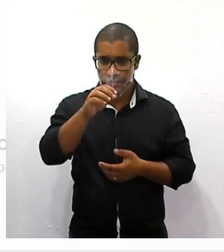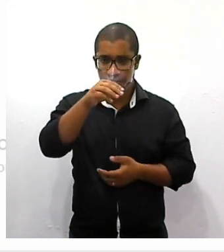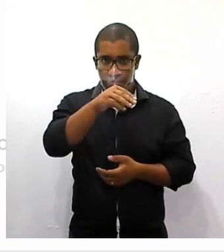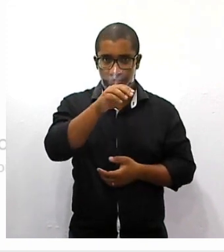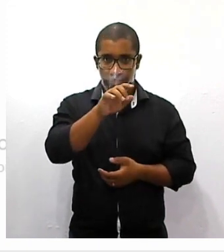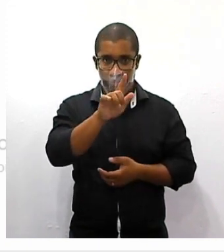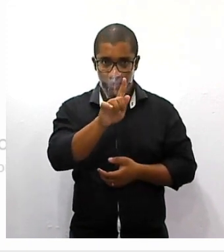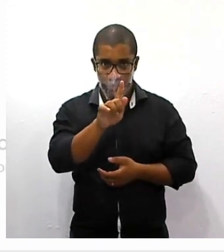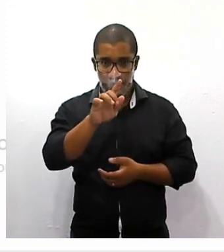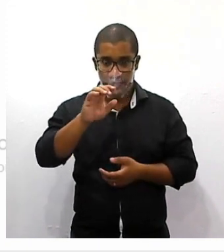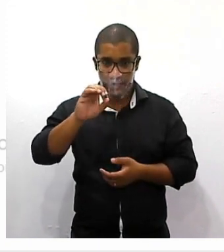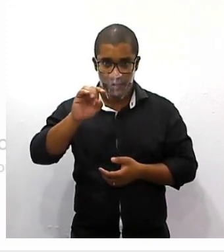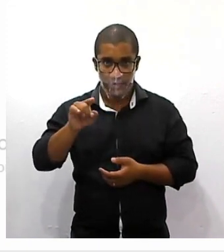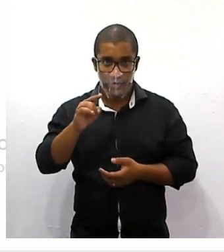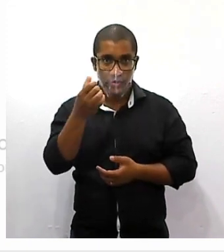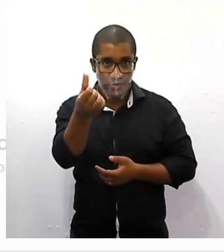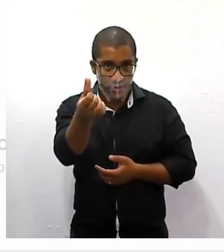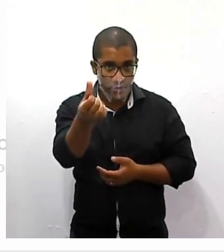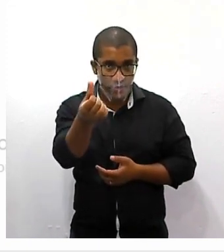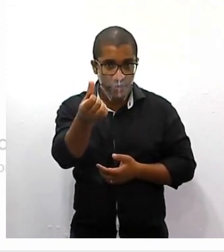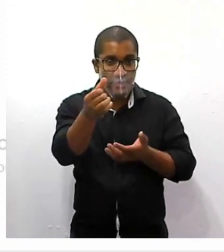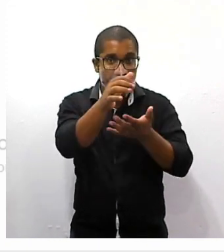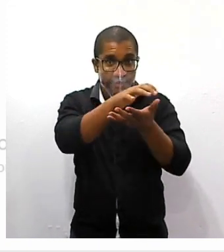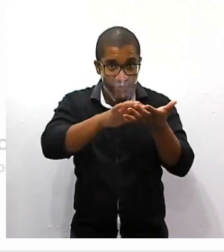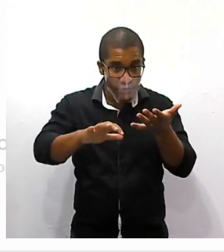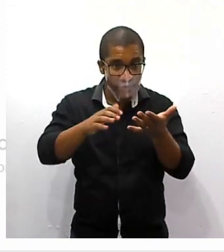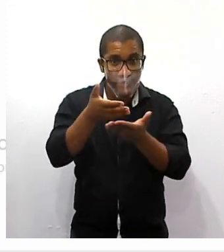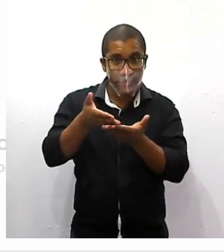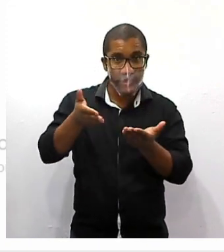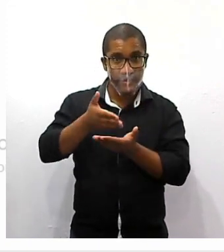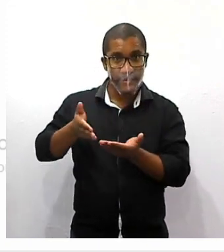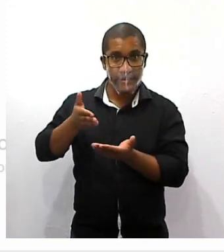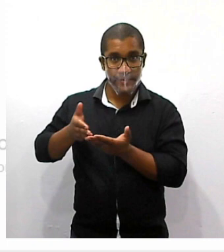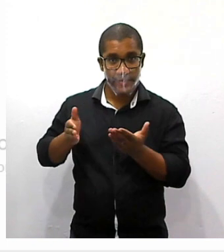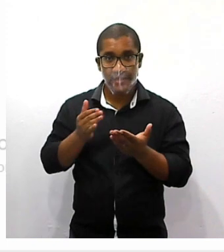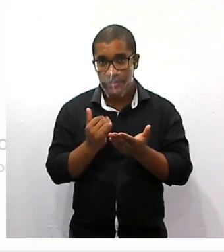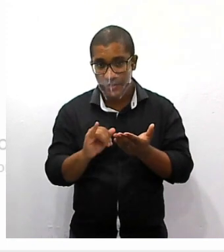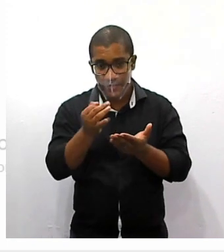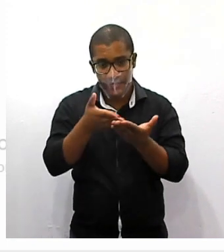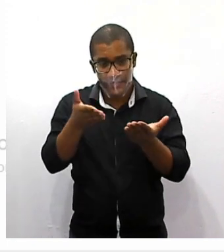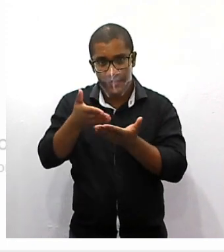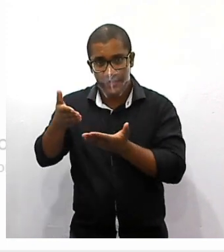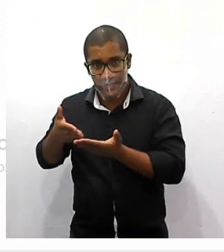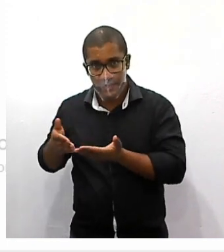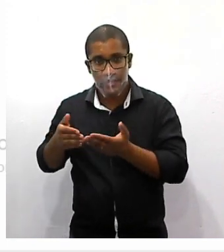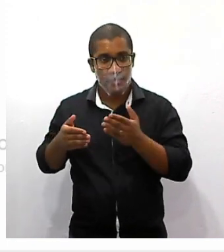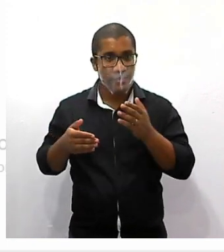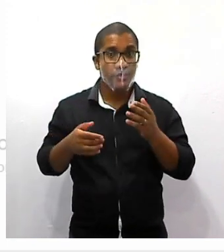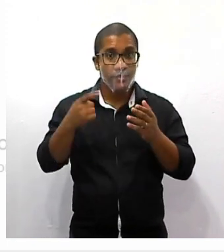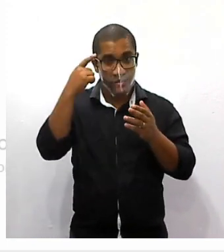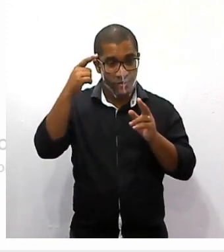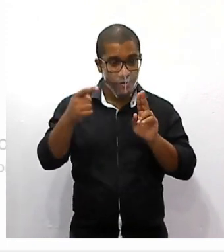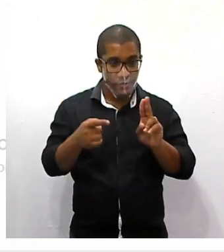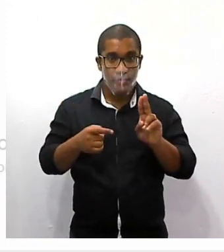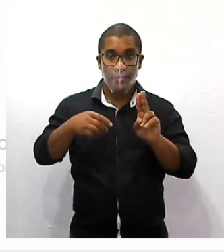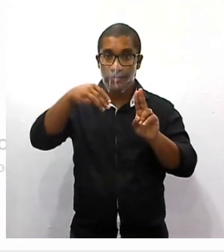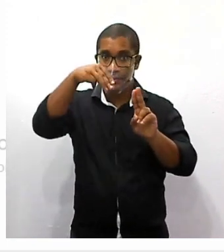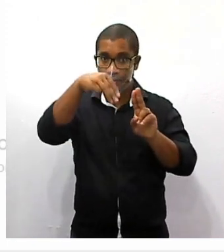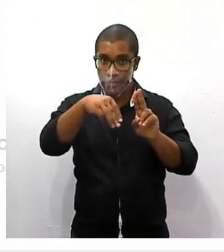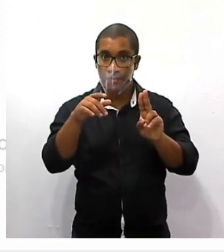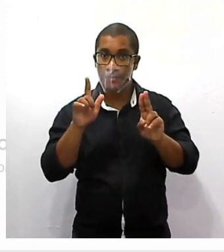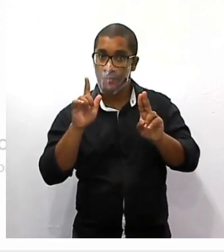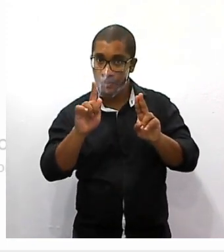ele passa pelo esse trechozinho que tem atrito, ele perde energia. Quanto é a energia que ele perde? Me mandaram ganhar